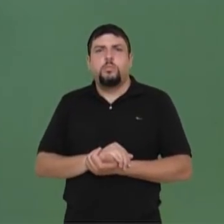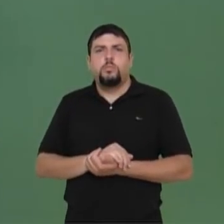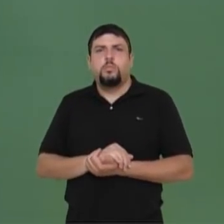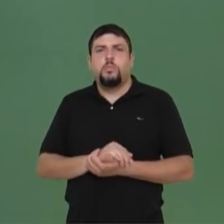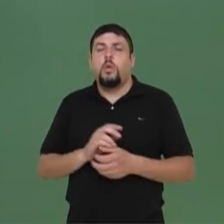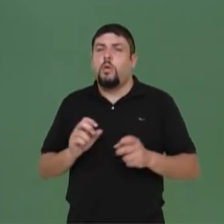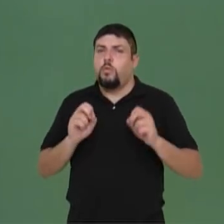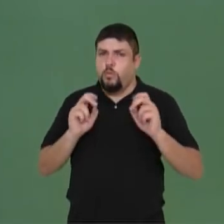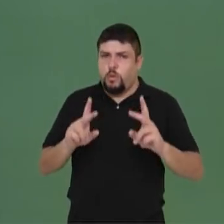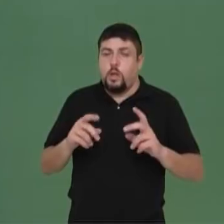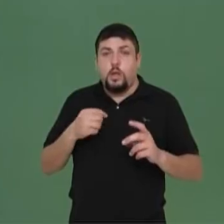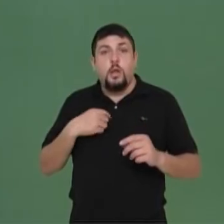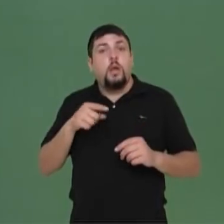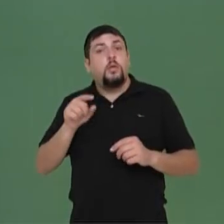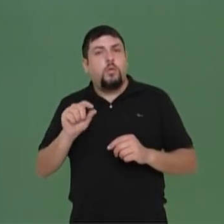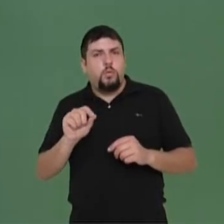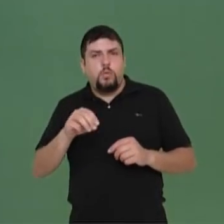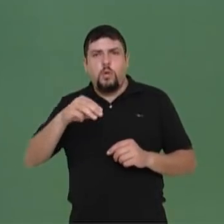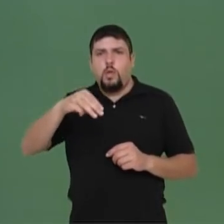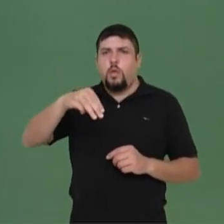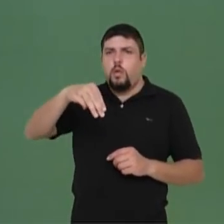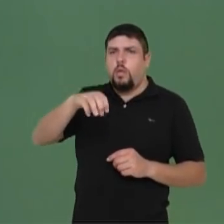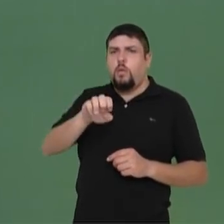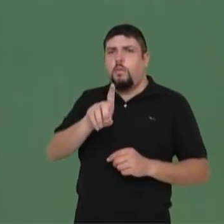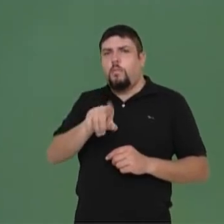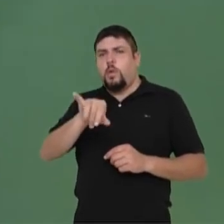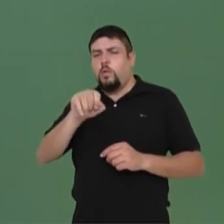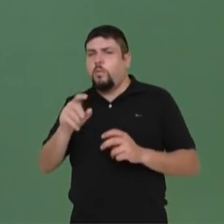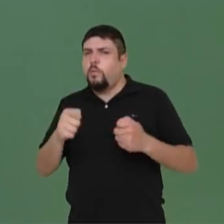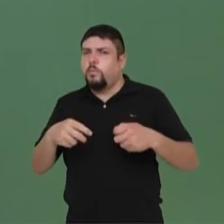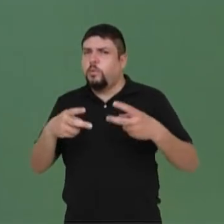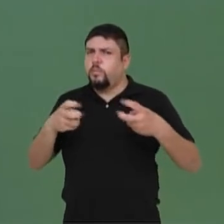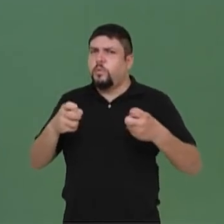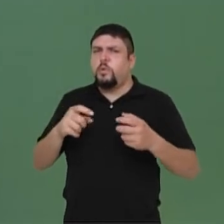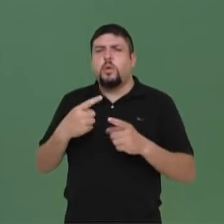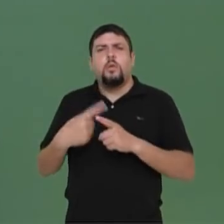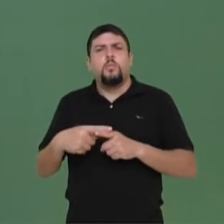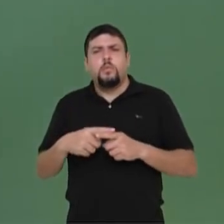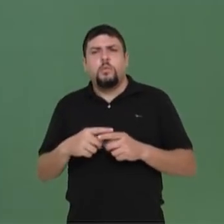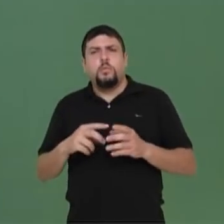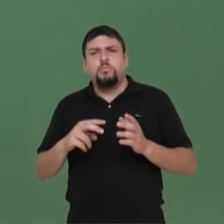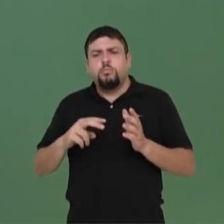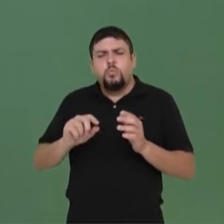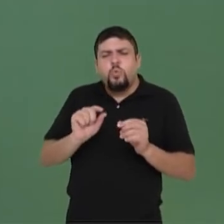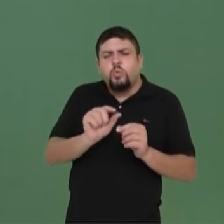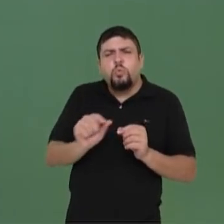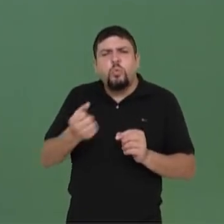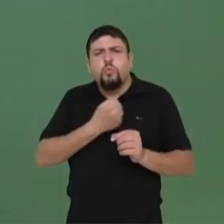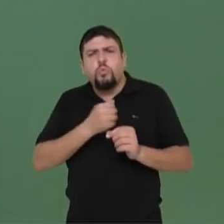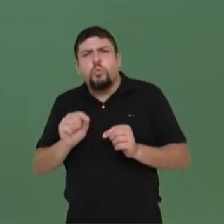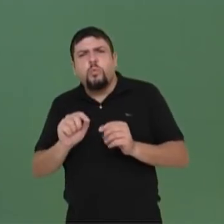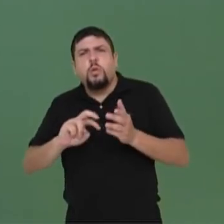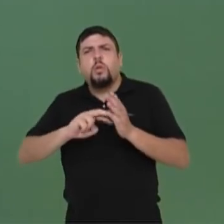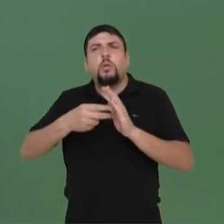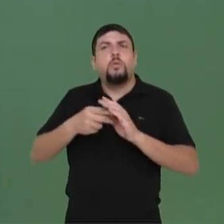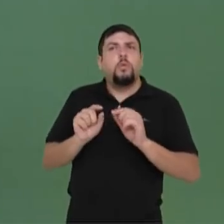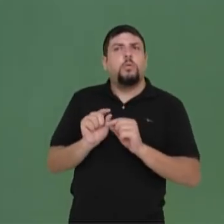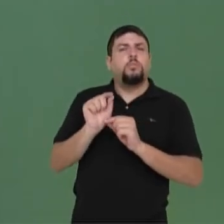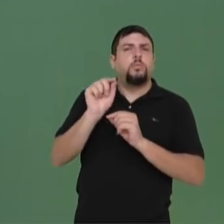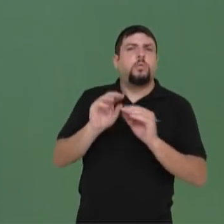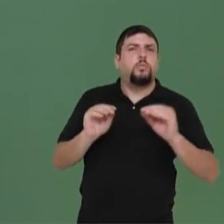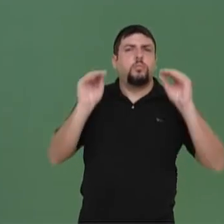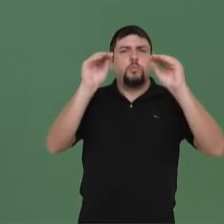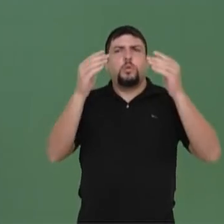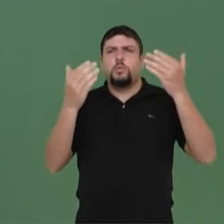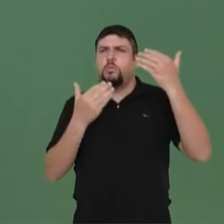essa é a ideia que está por trás da média aritmética que a gente tem que estar observando. Qual que é o significado dela em relação a esse conjunto de dados? Né? Nesse